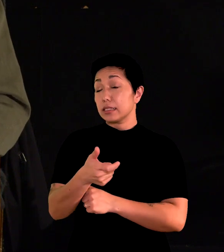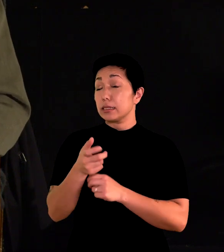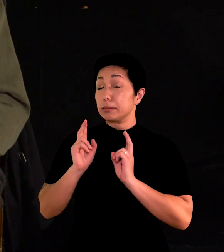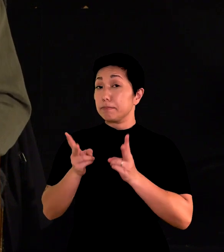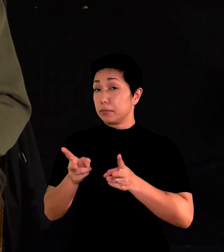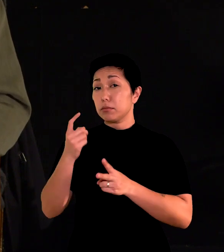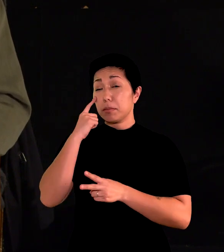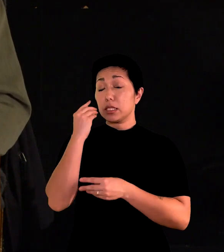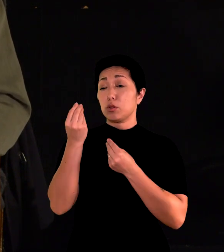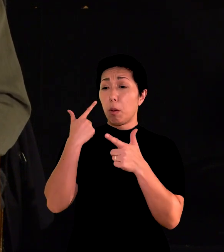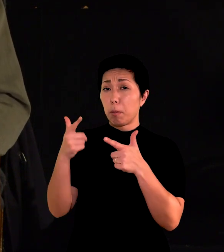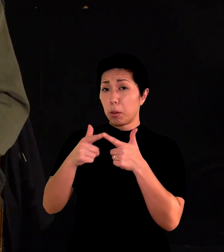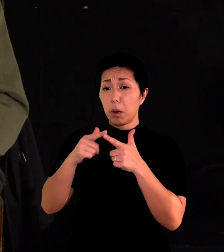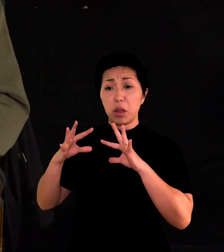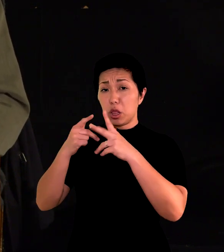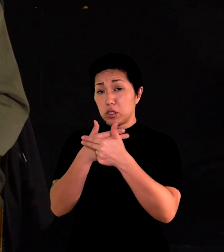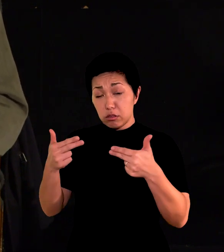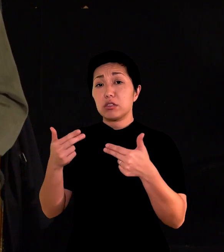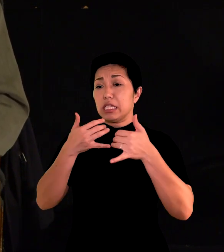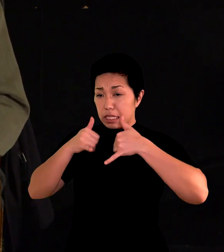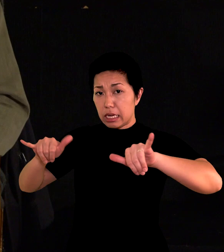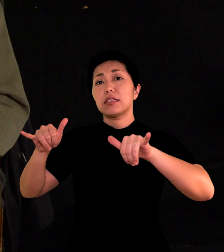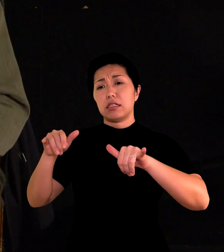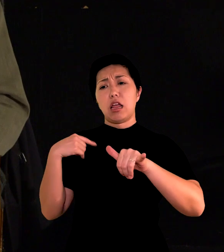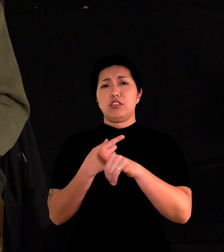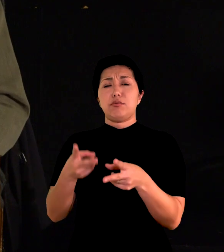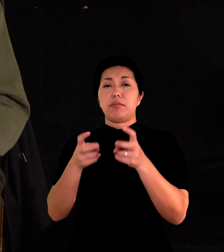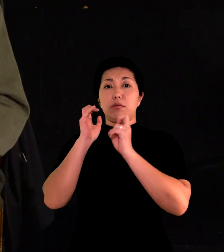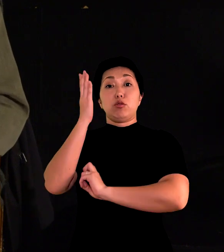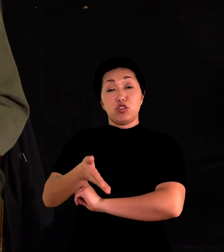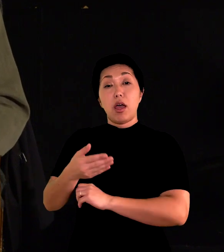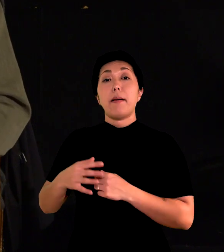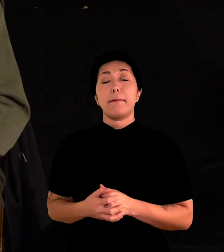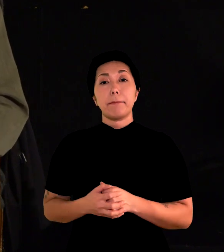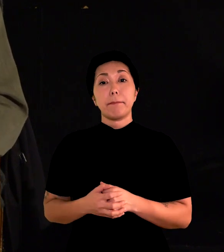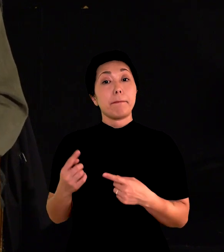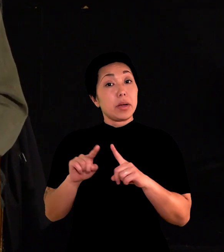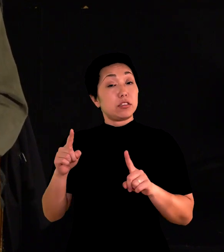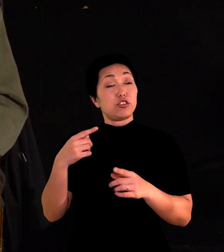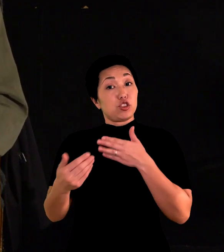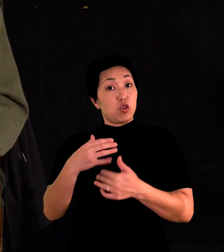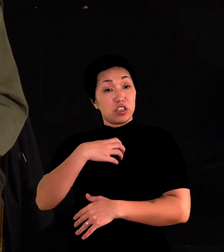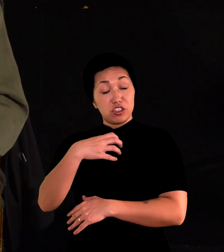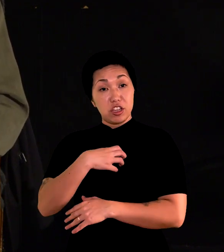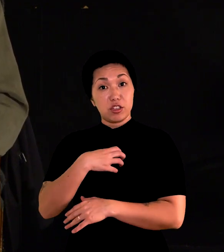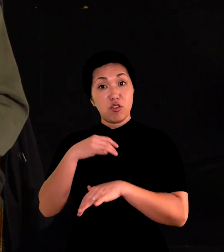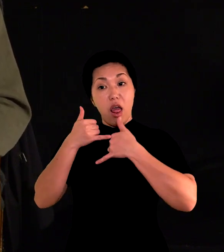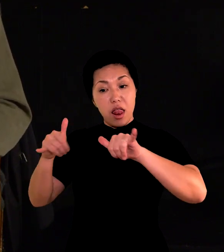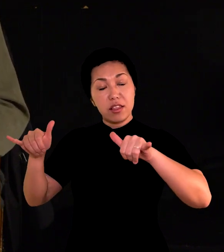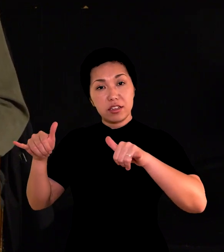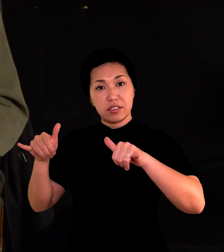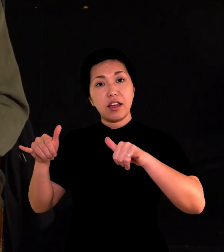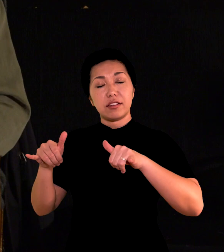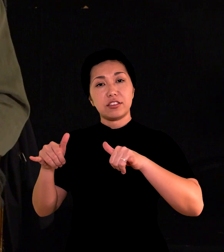extremamente interessante, mesmo com todos os problemas da eletricidade, como nós já vimos no debate de hoje, né? De